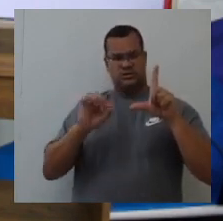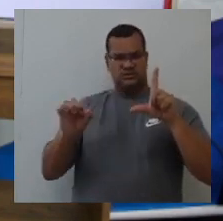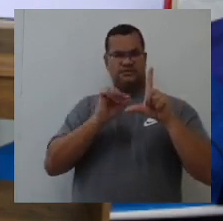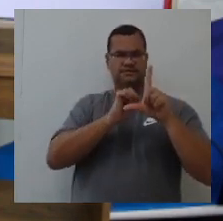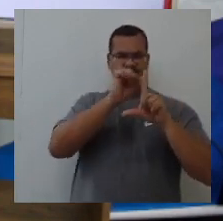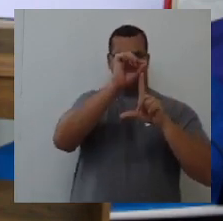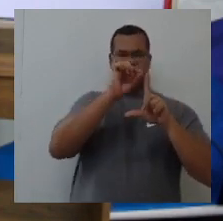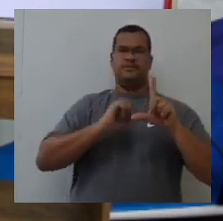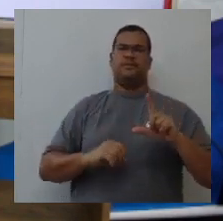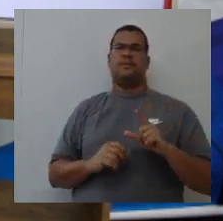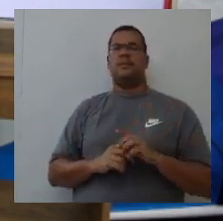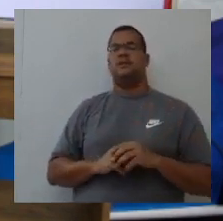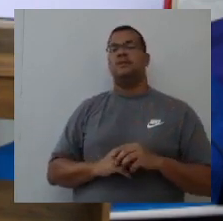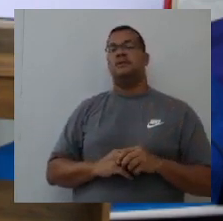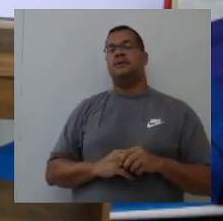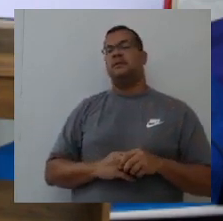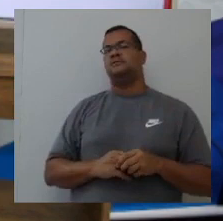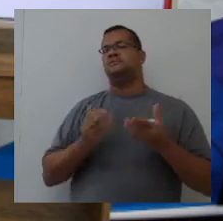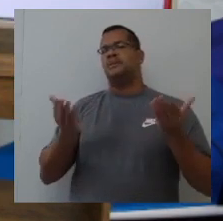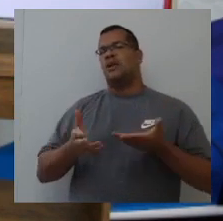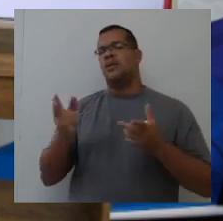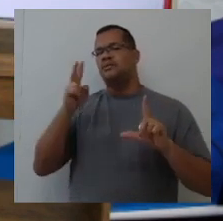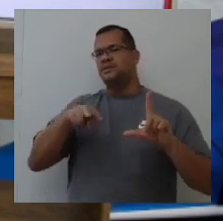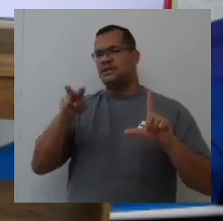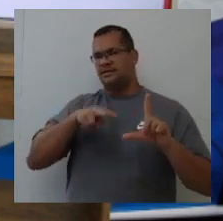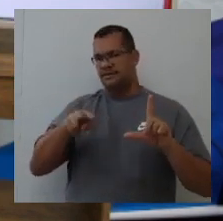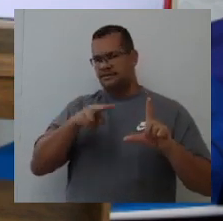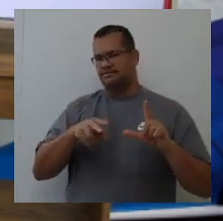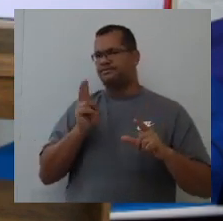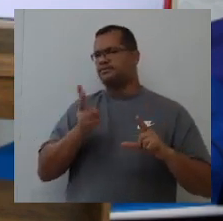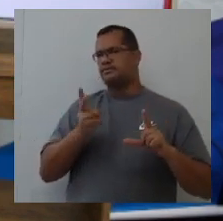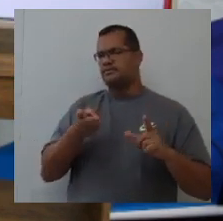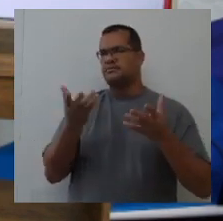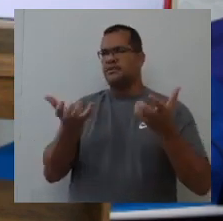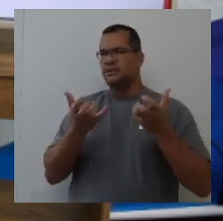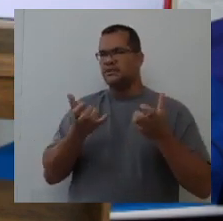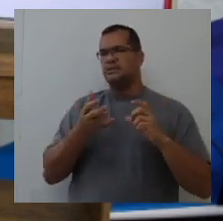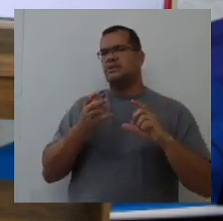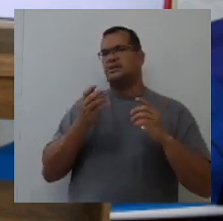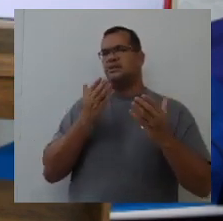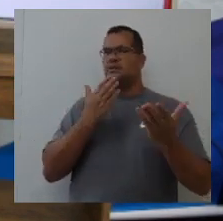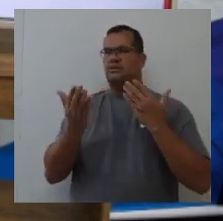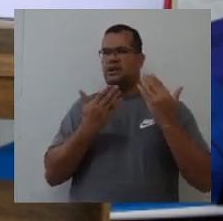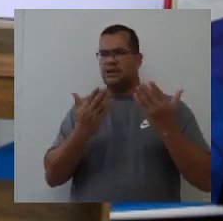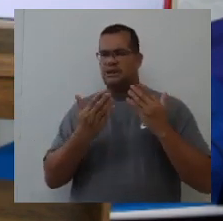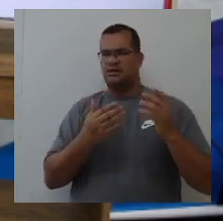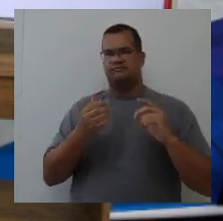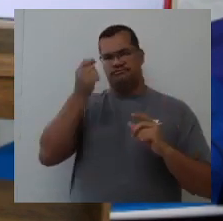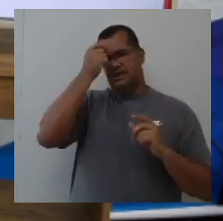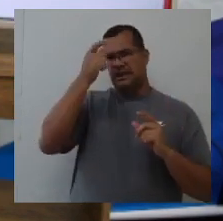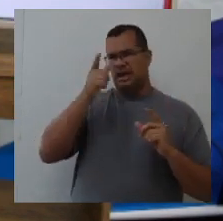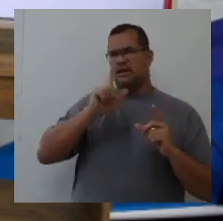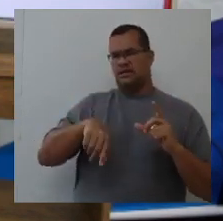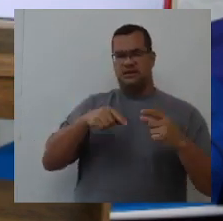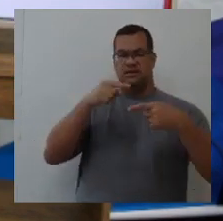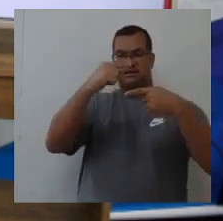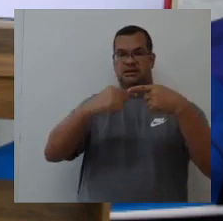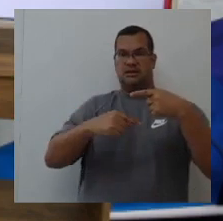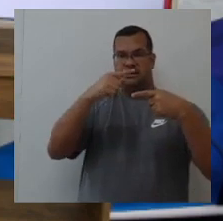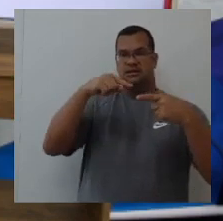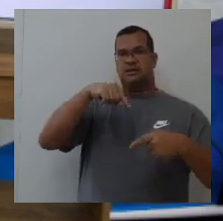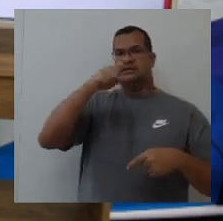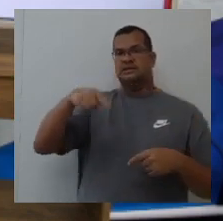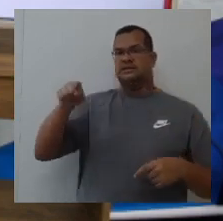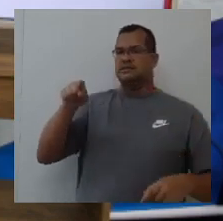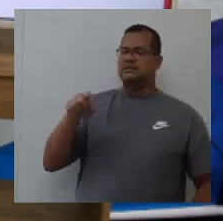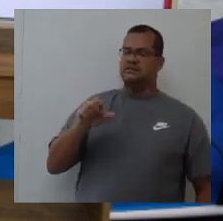dois catetos. Beleza? Então, observa. Toda vez que eu quiser comparar a ideia de razão trigonométrica